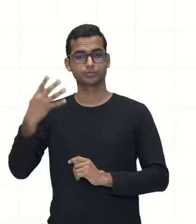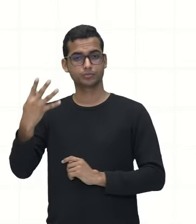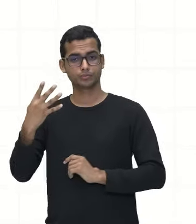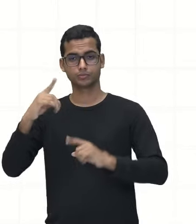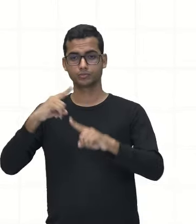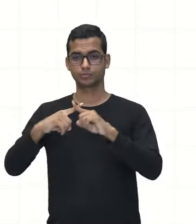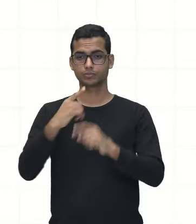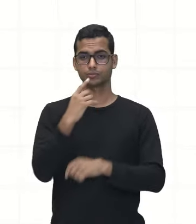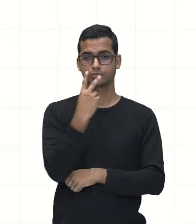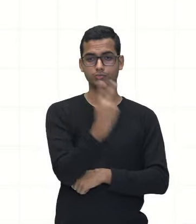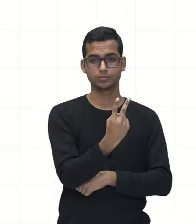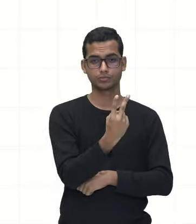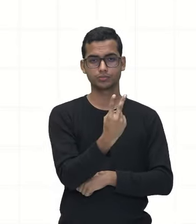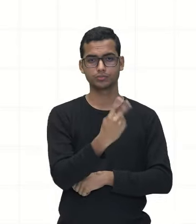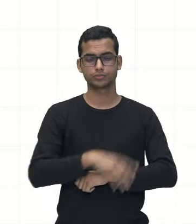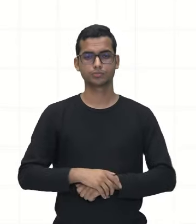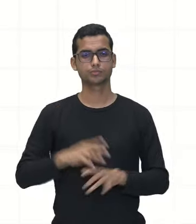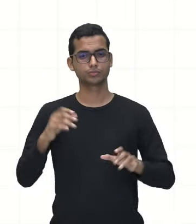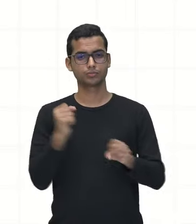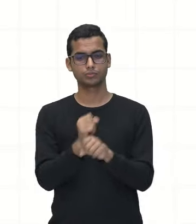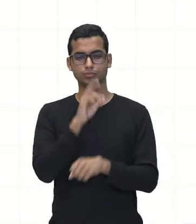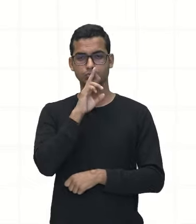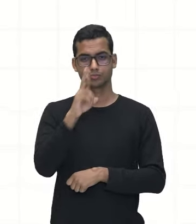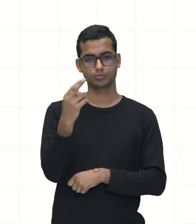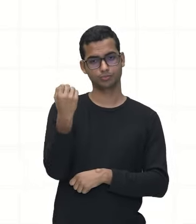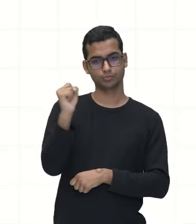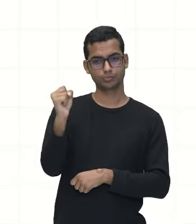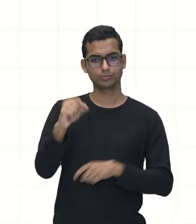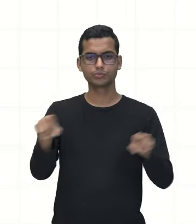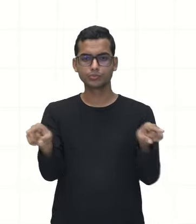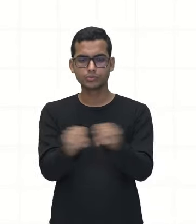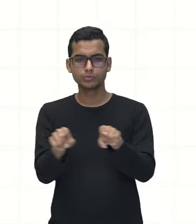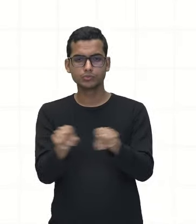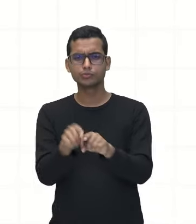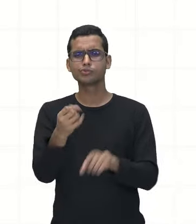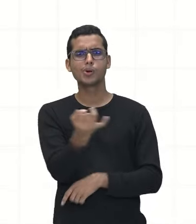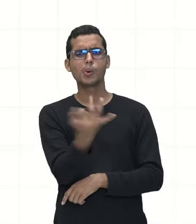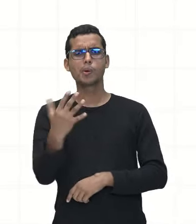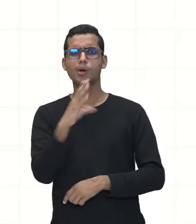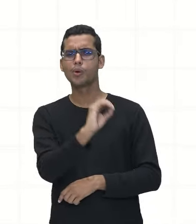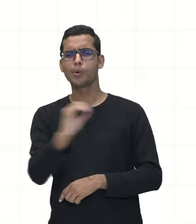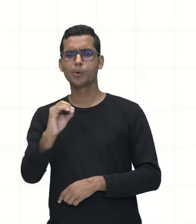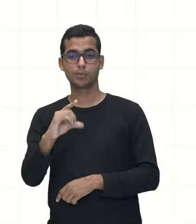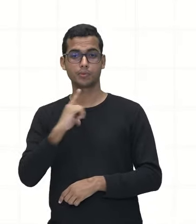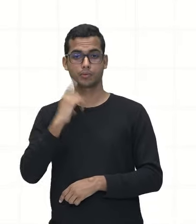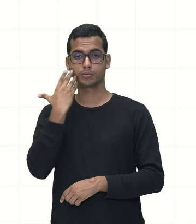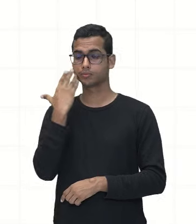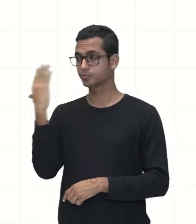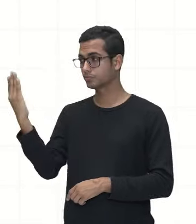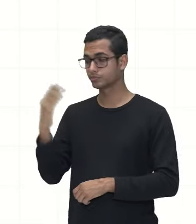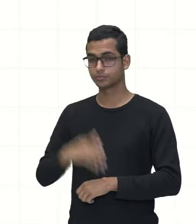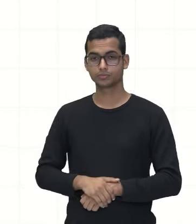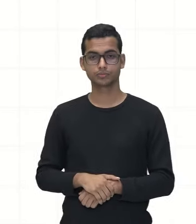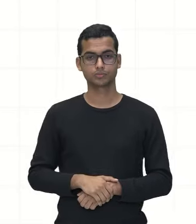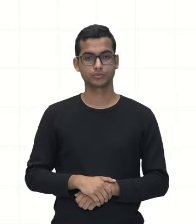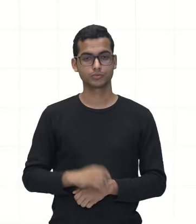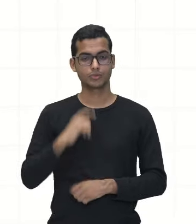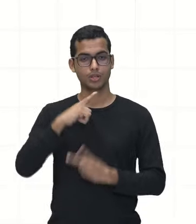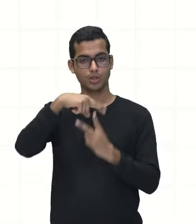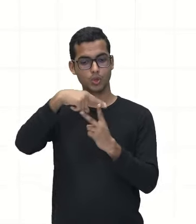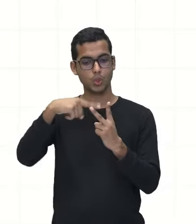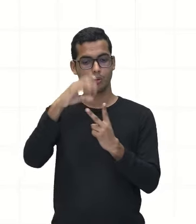2, que é o 8, ó, e aí você conta os zeros. Quantos zeros nós temos nessa multiplicação? 1, 2.